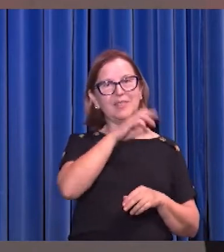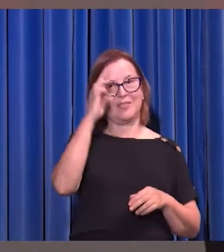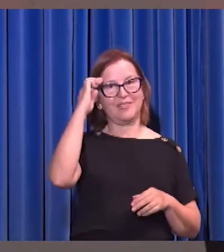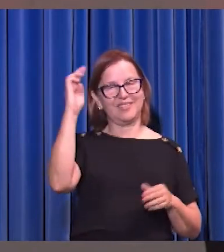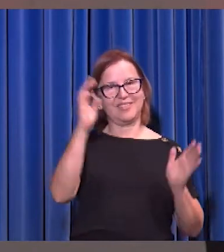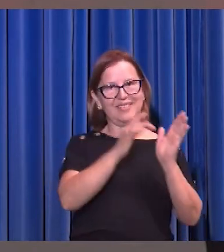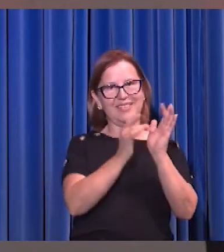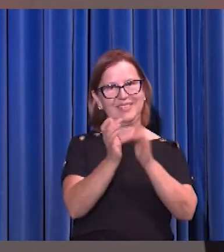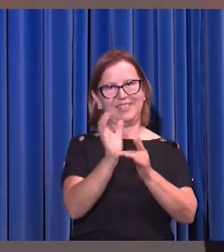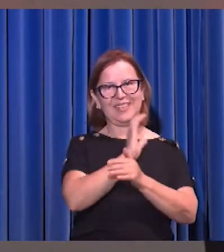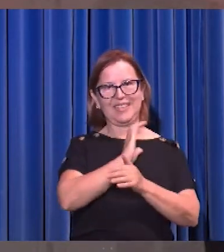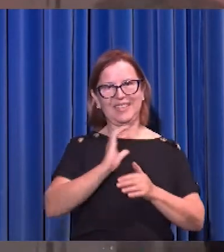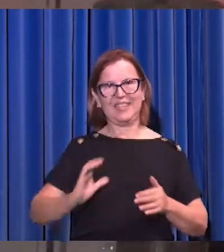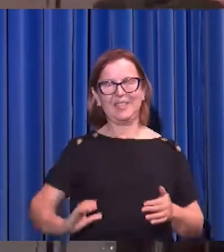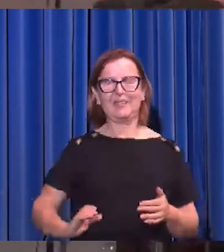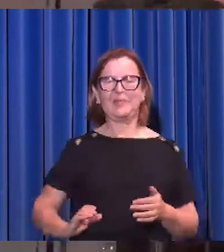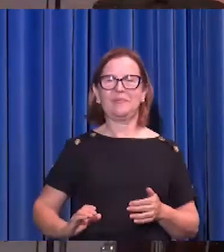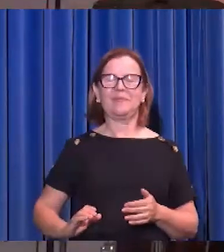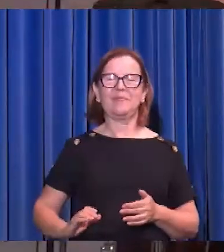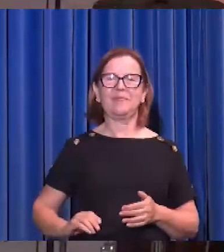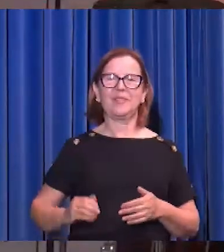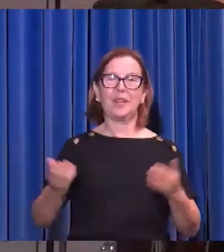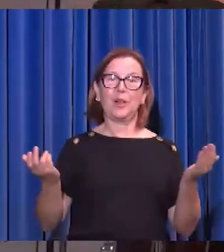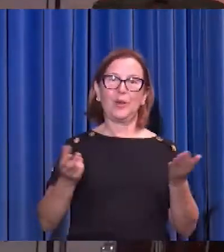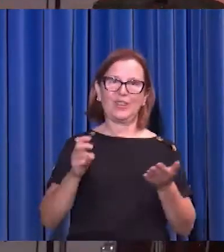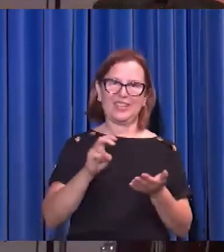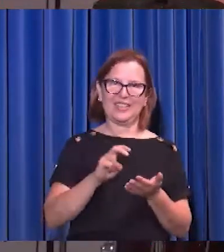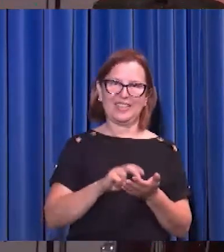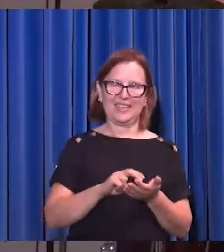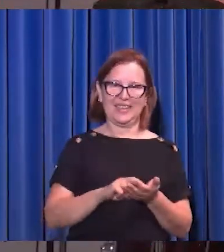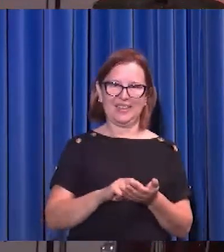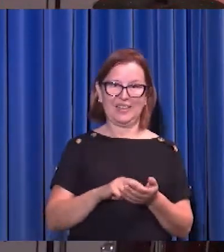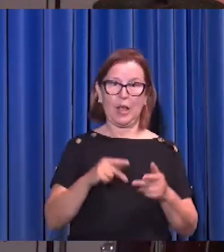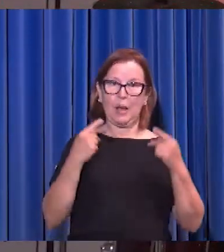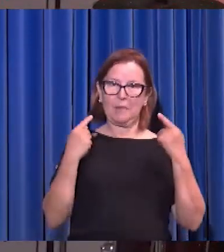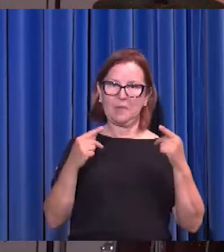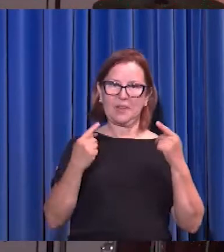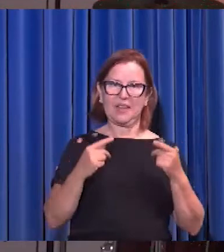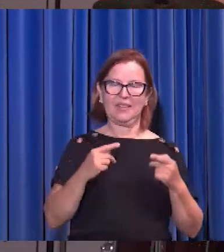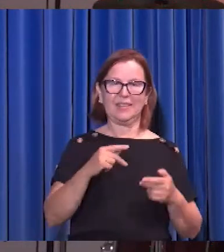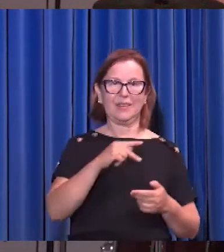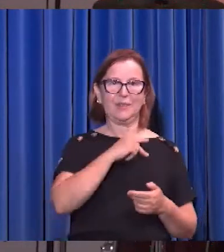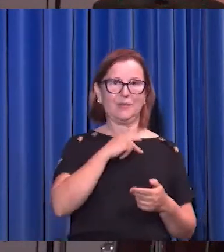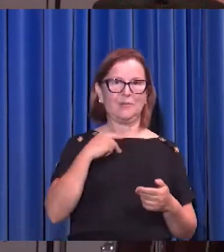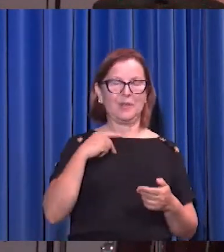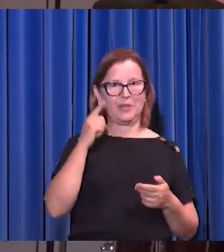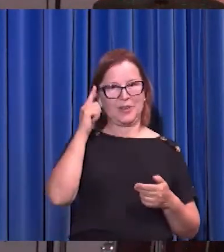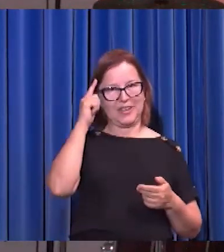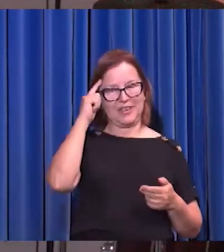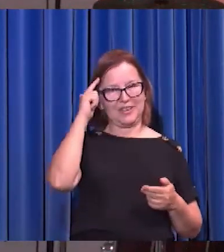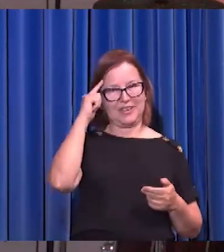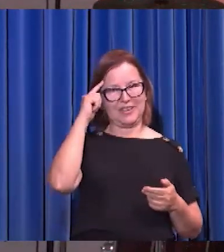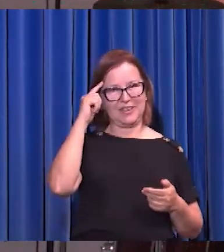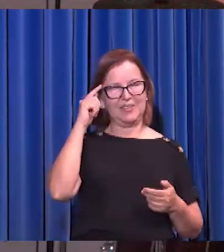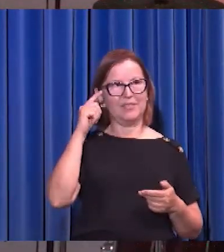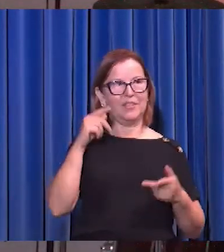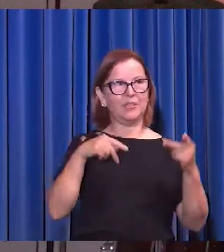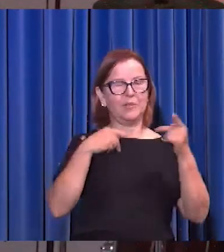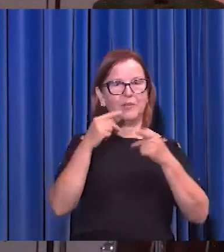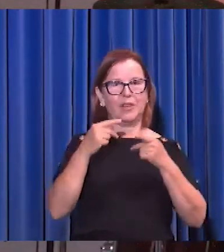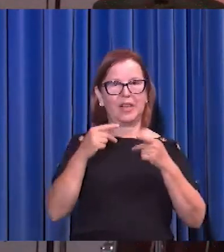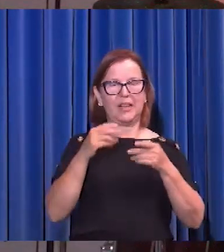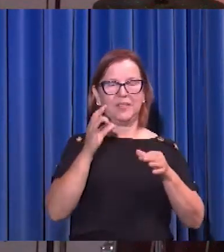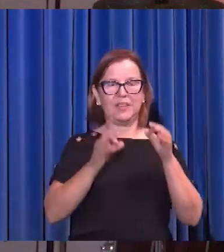Hoje cedo, foi muito claro aqui na pregação do pastor Glênio. A justificação é uma